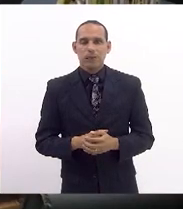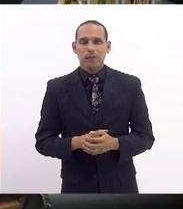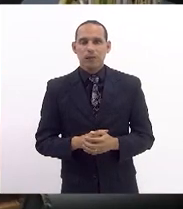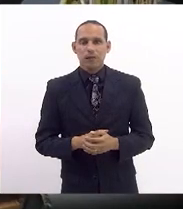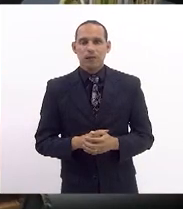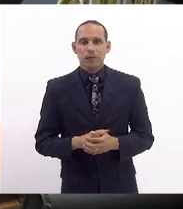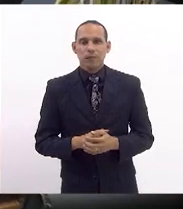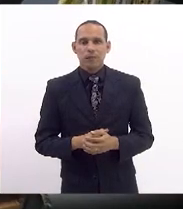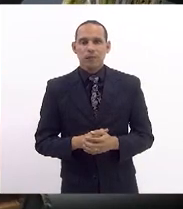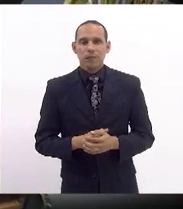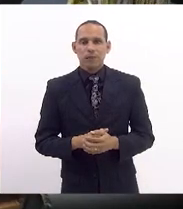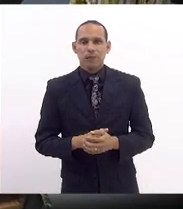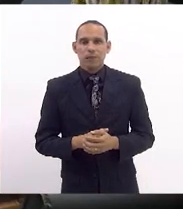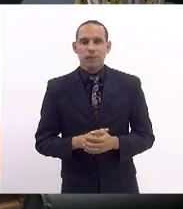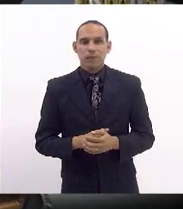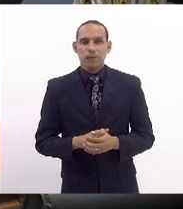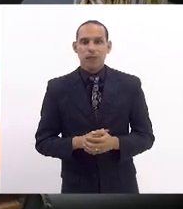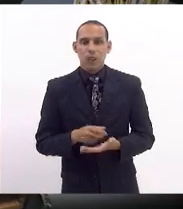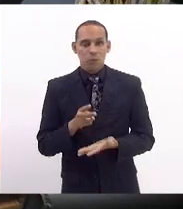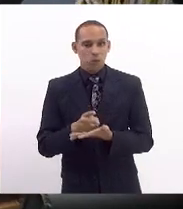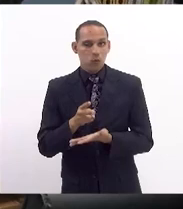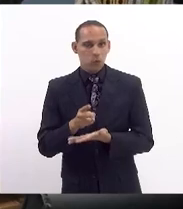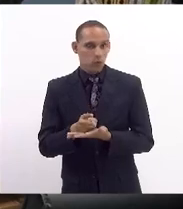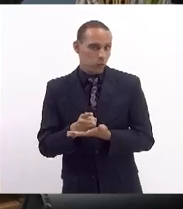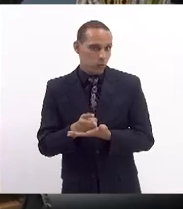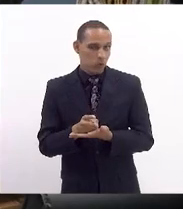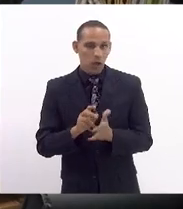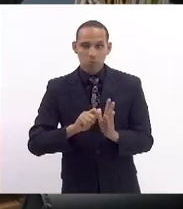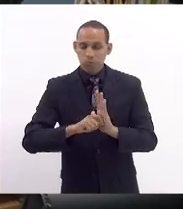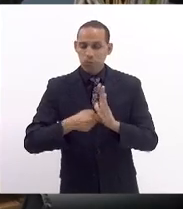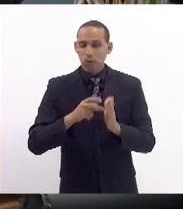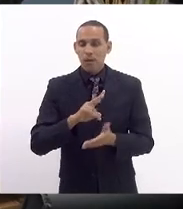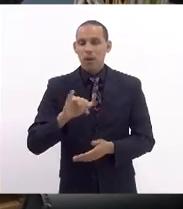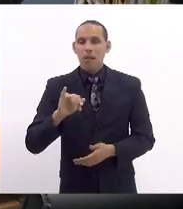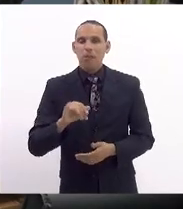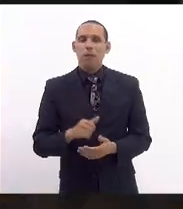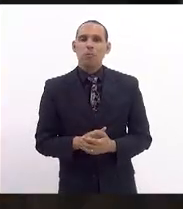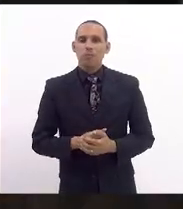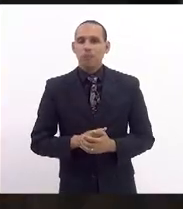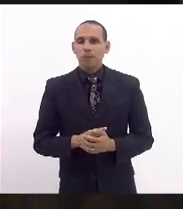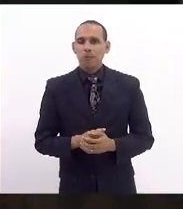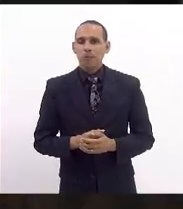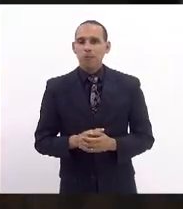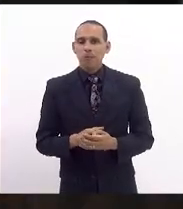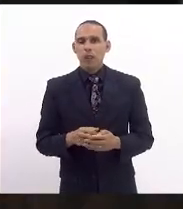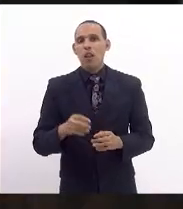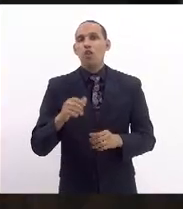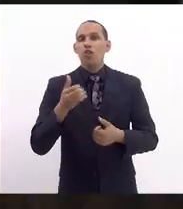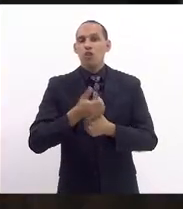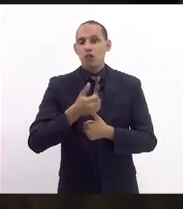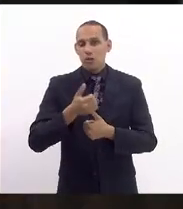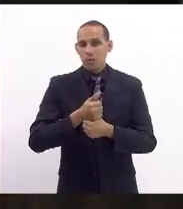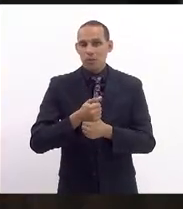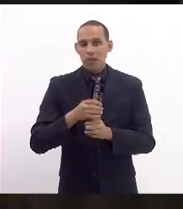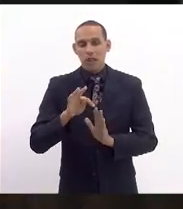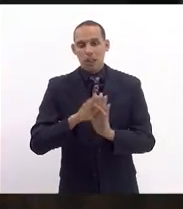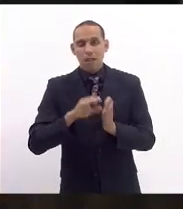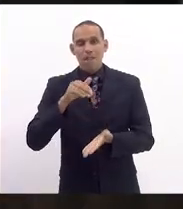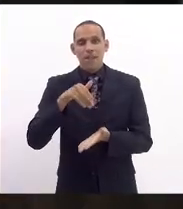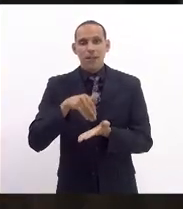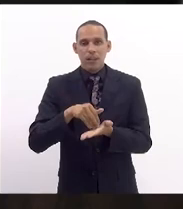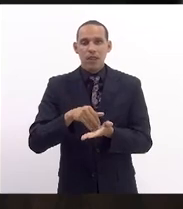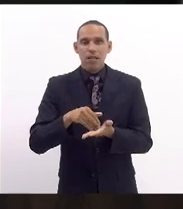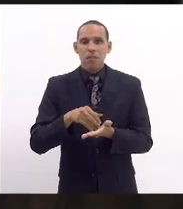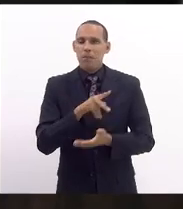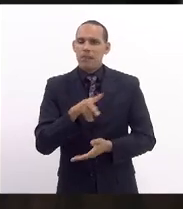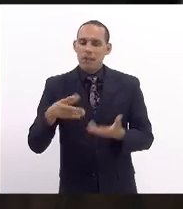e então me segue para autógrafo o substitutivo conforme Afinal de redação que a presença já havia